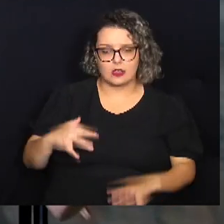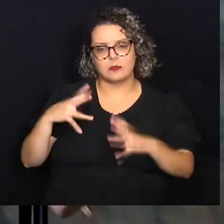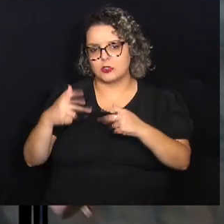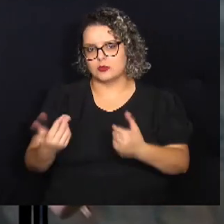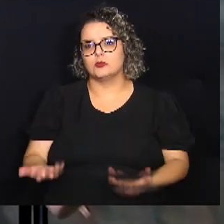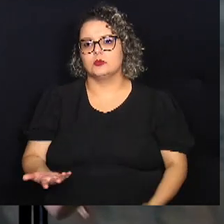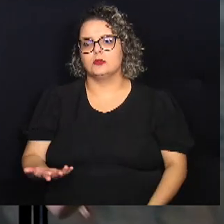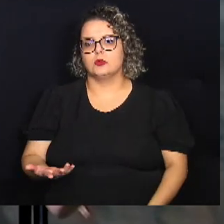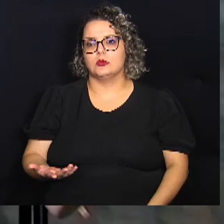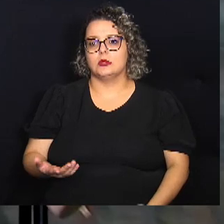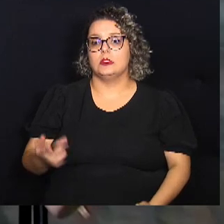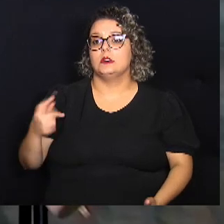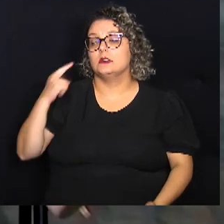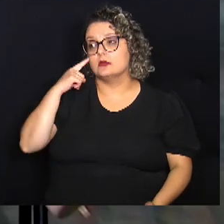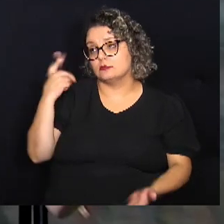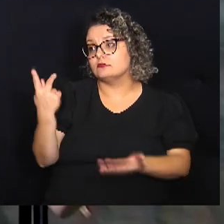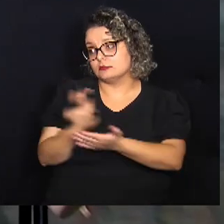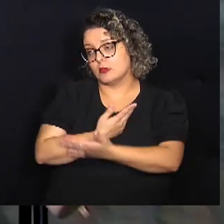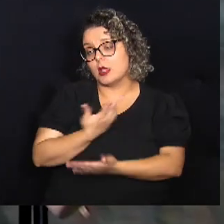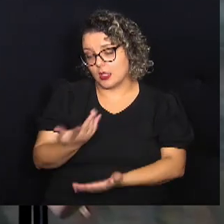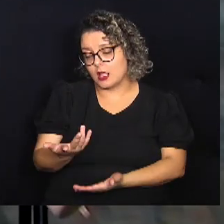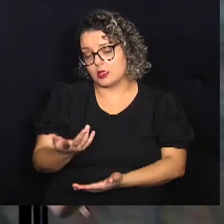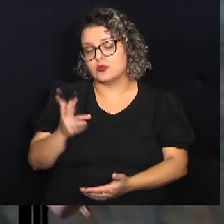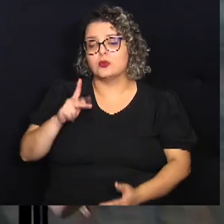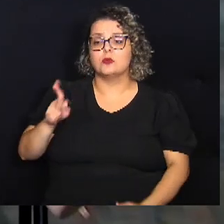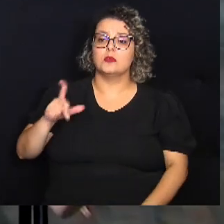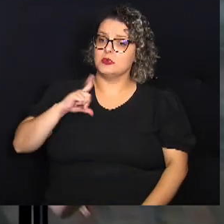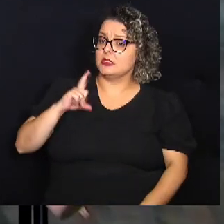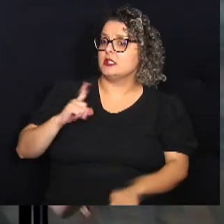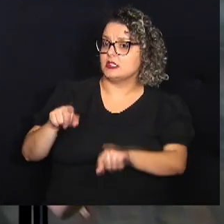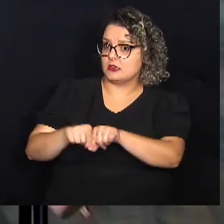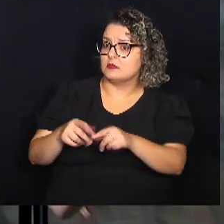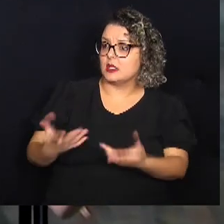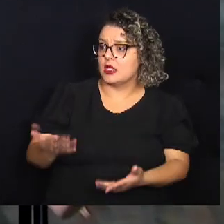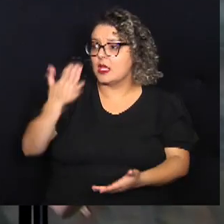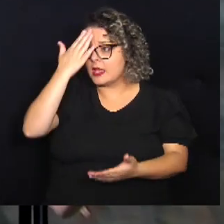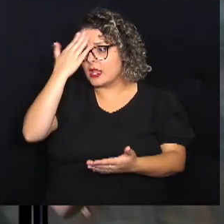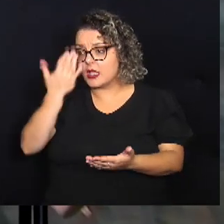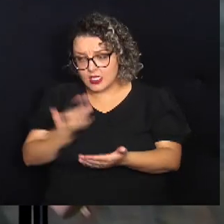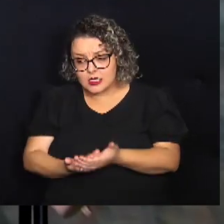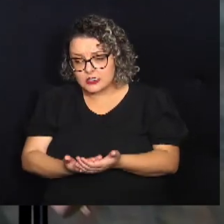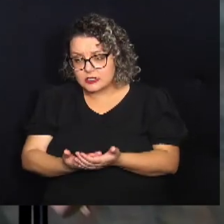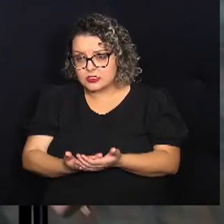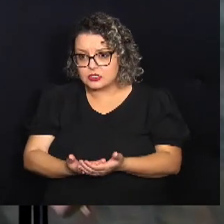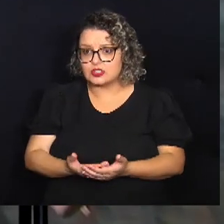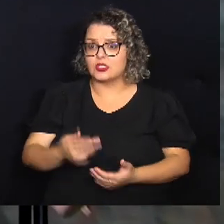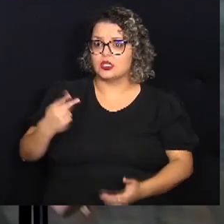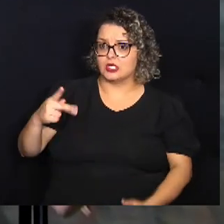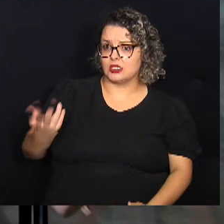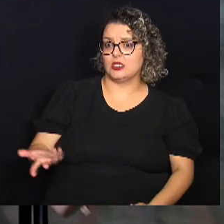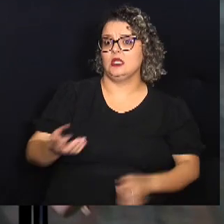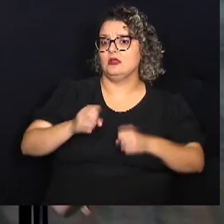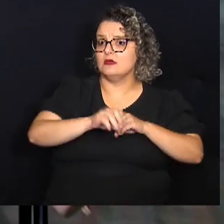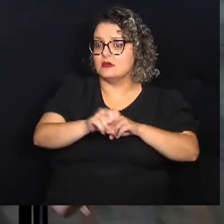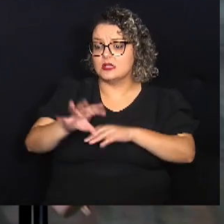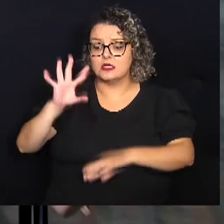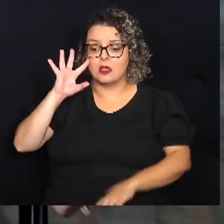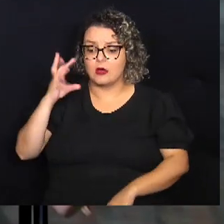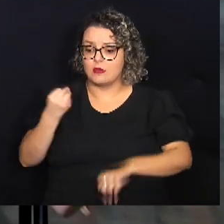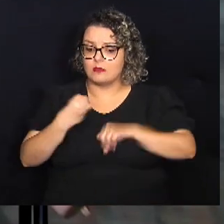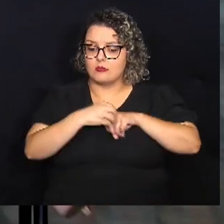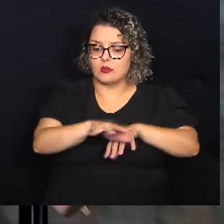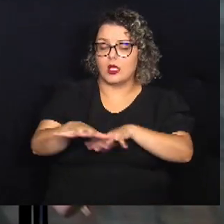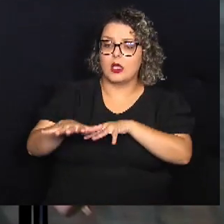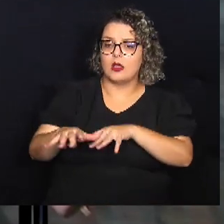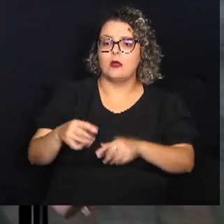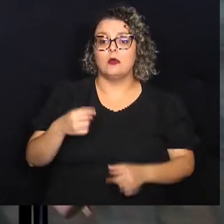um equívoco que o professor tem também é ele acreditar que ele vai transmitir o conhecimento. Porque se a